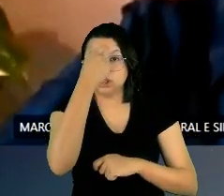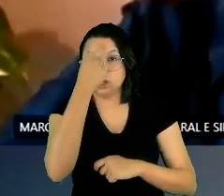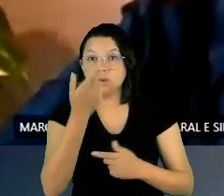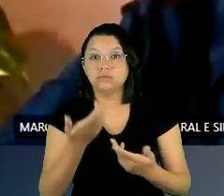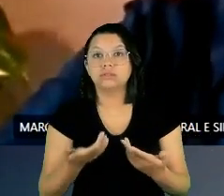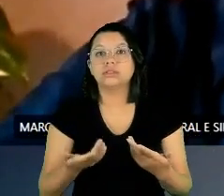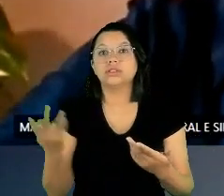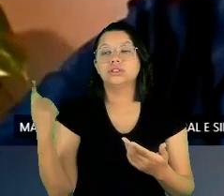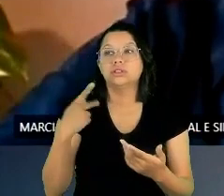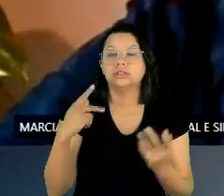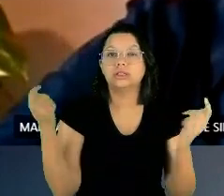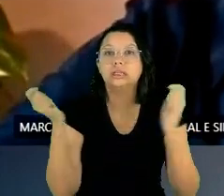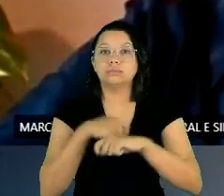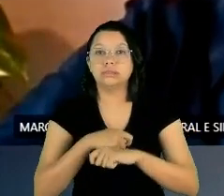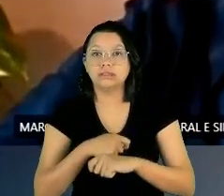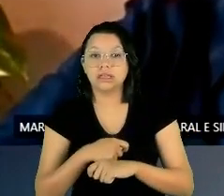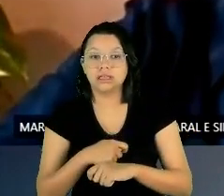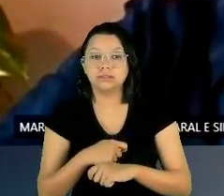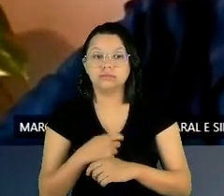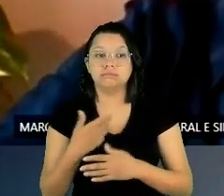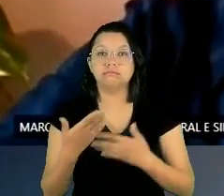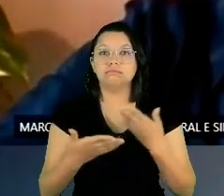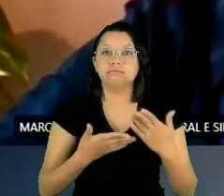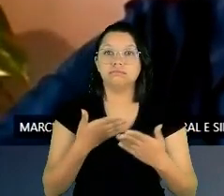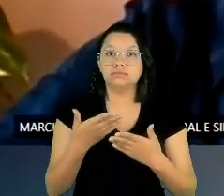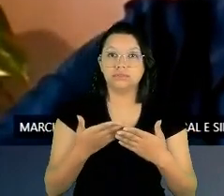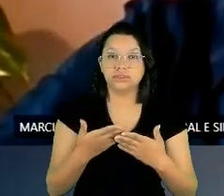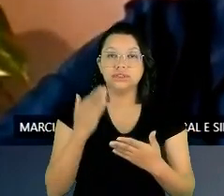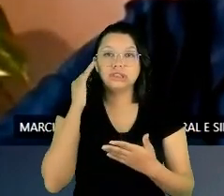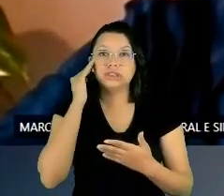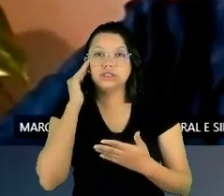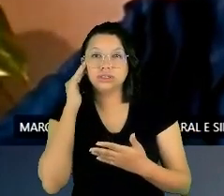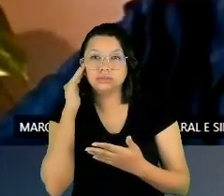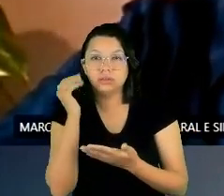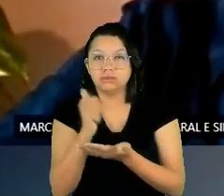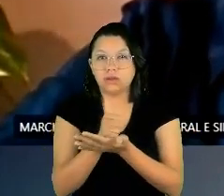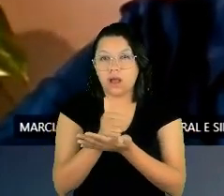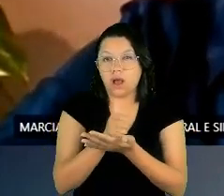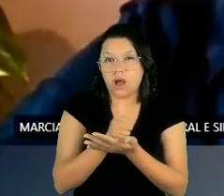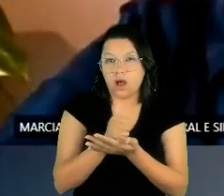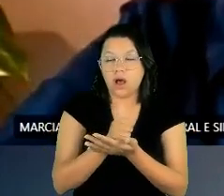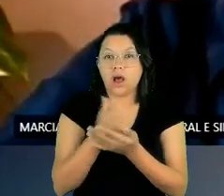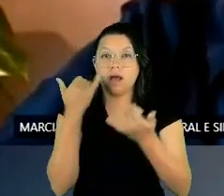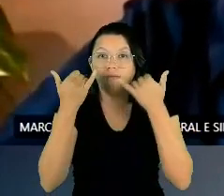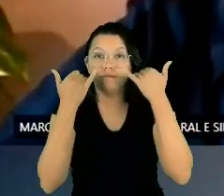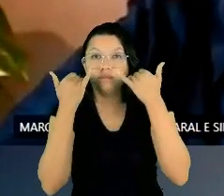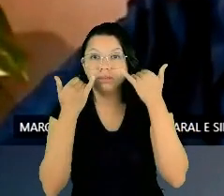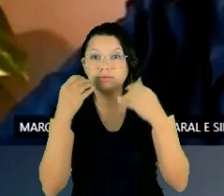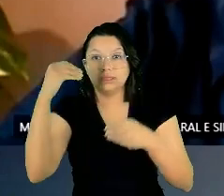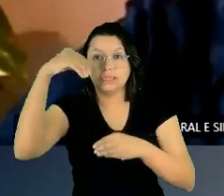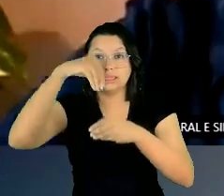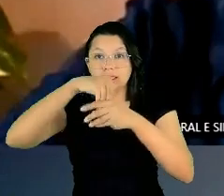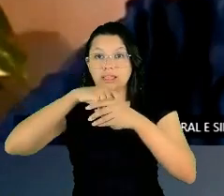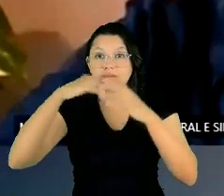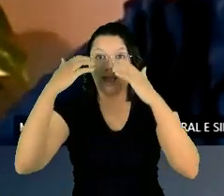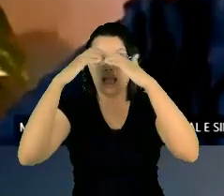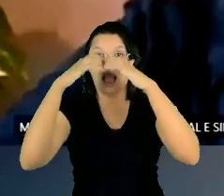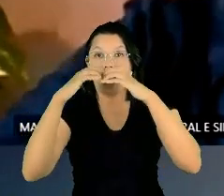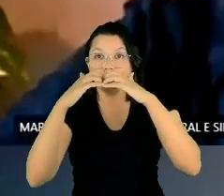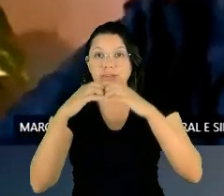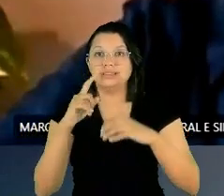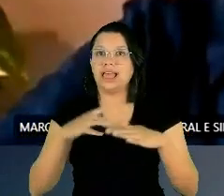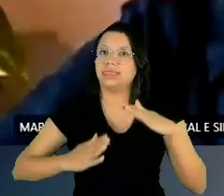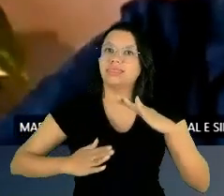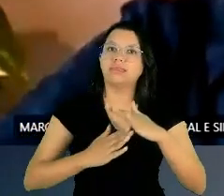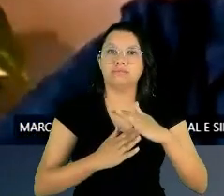capacidade de consciência, né, a nossa capacidade cognitiva de manipular informações mentalmente, ela é